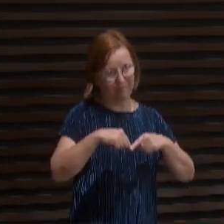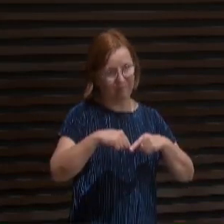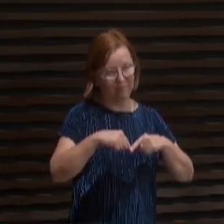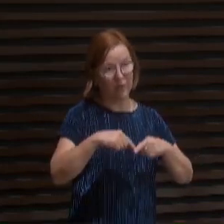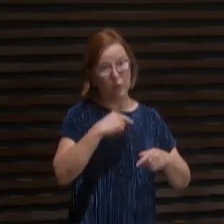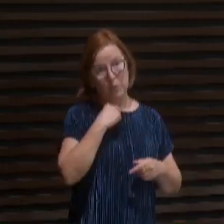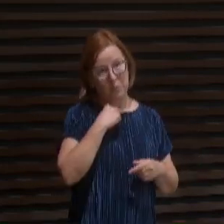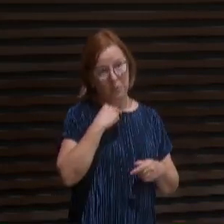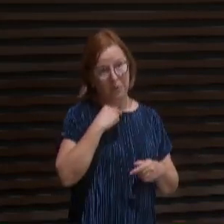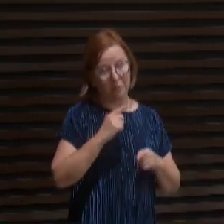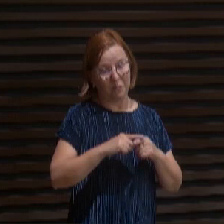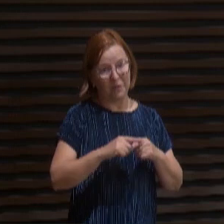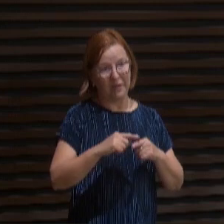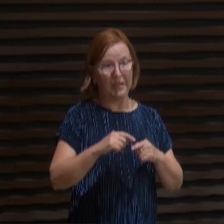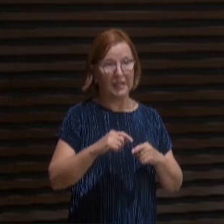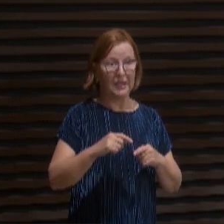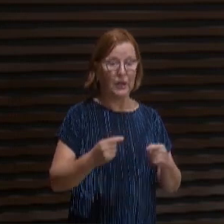senão vocês vão ser caçados.